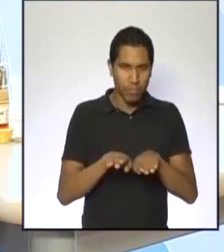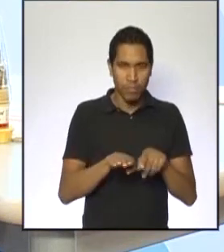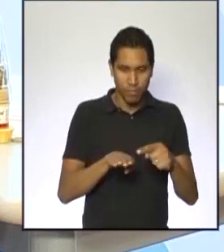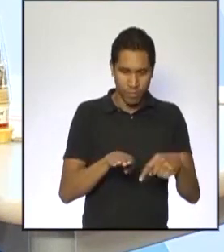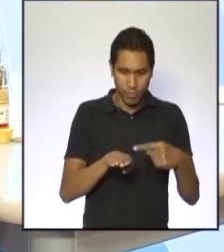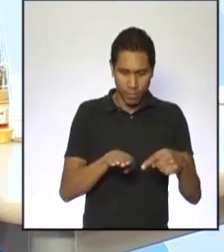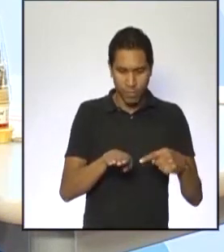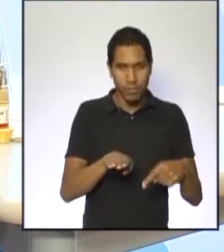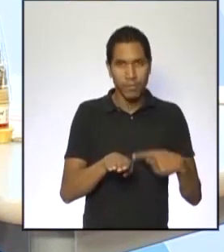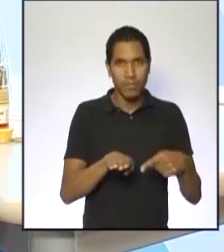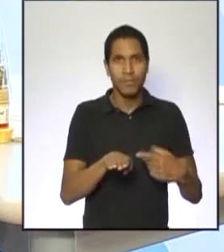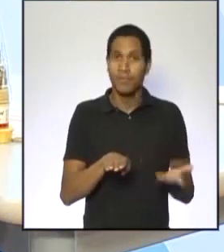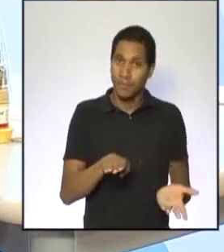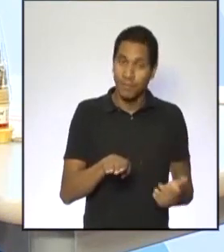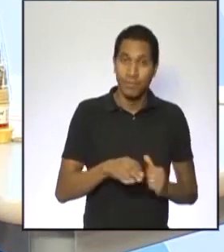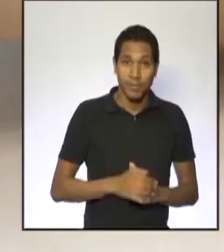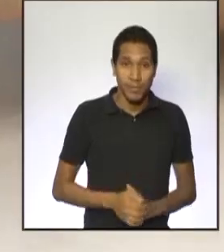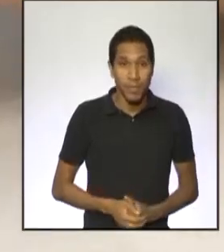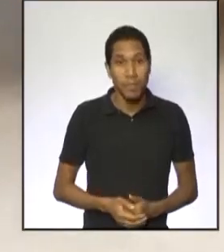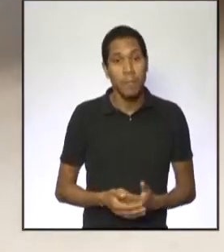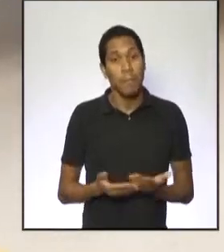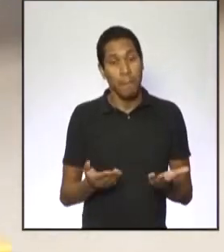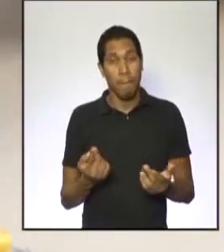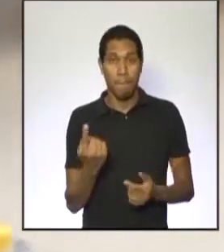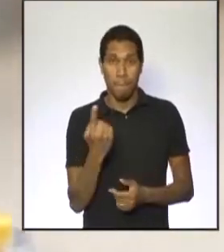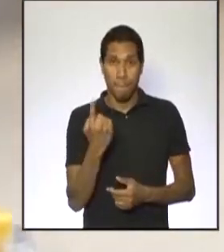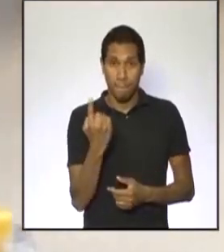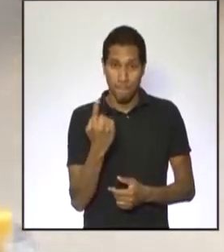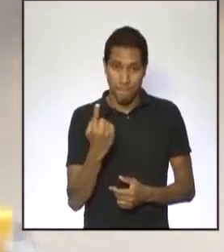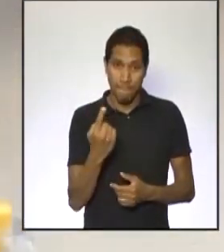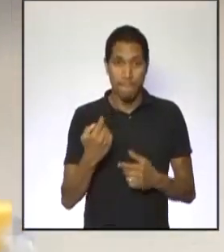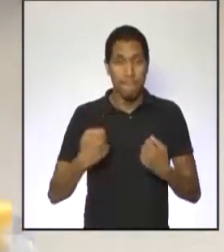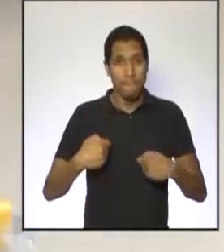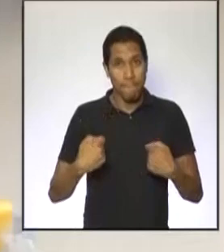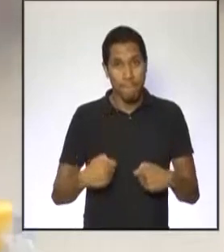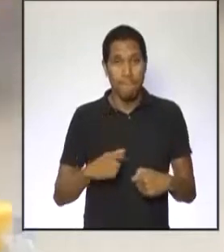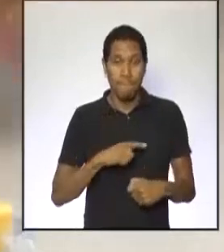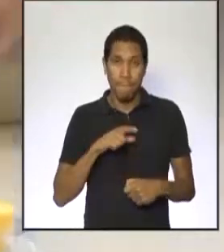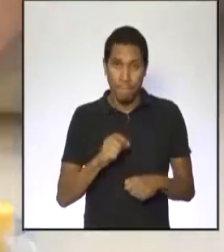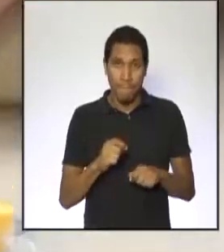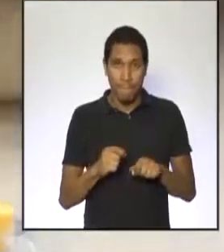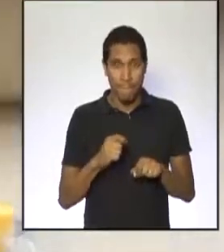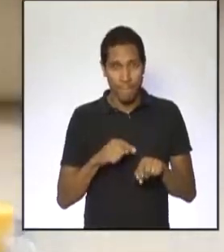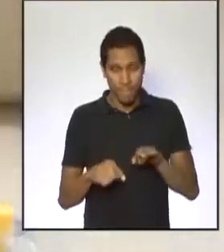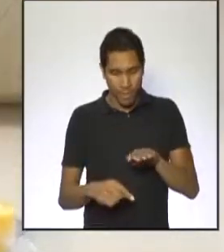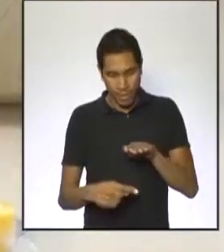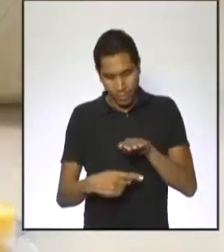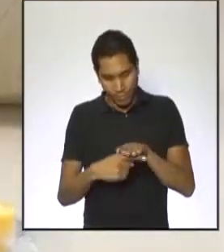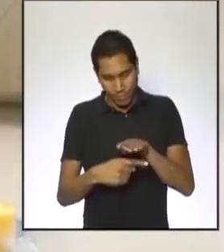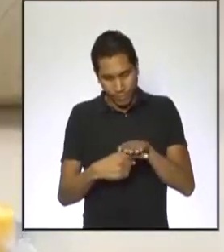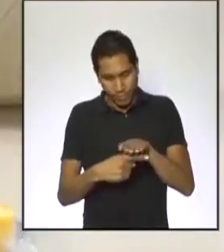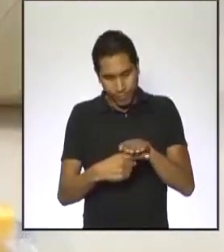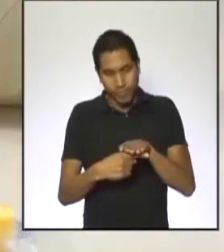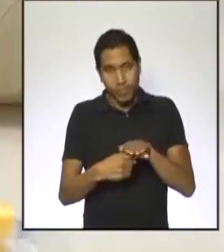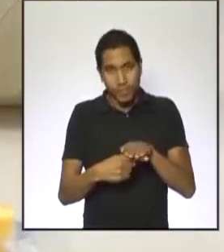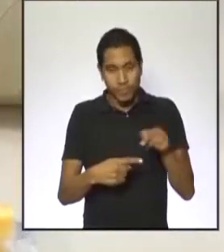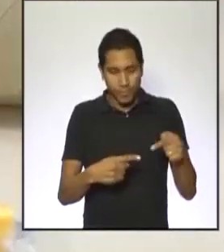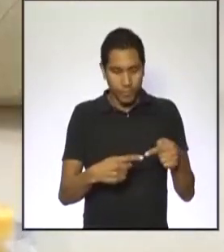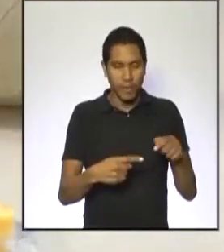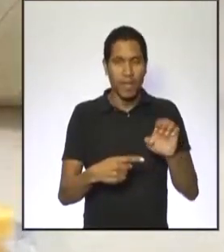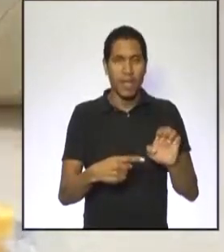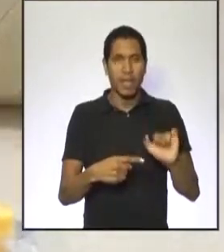depois, né? Mas, primeiramente, então, eu vou fazer esse eixo colando o meu